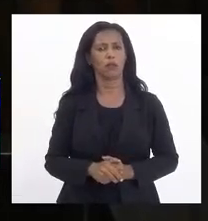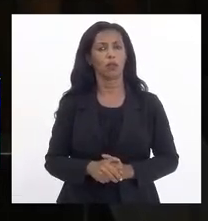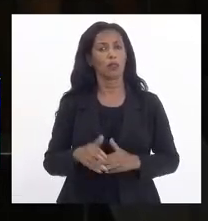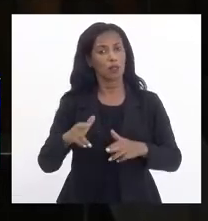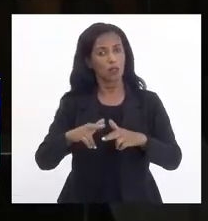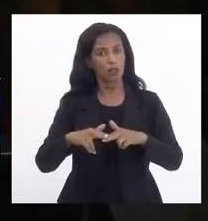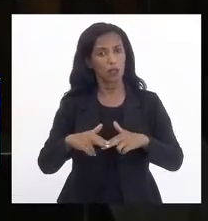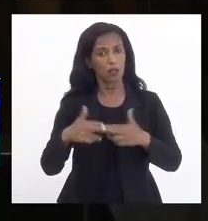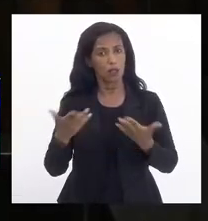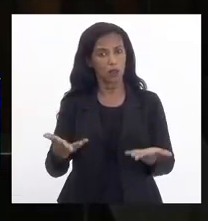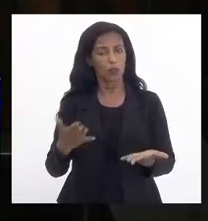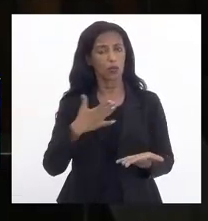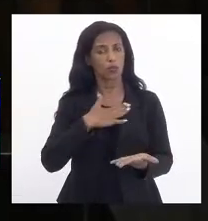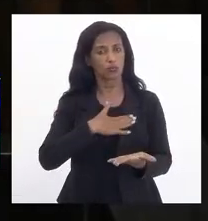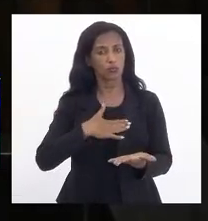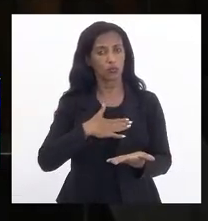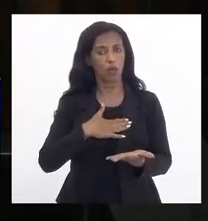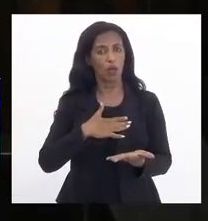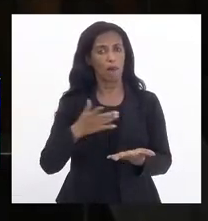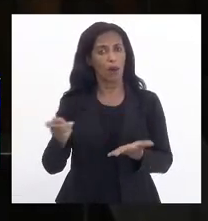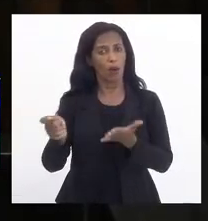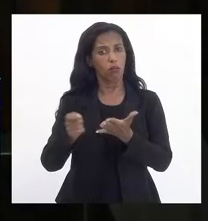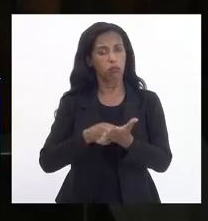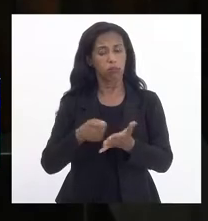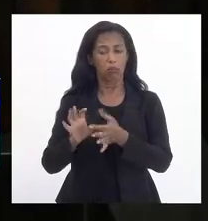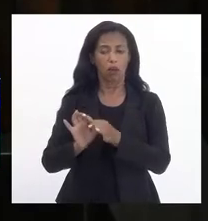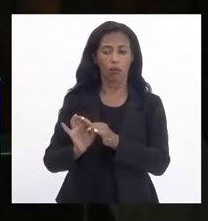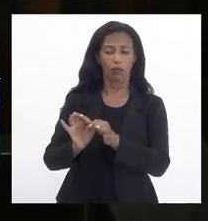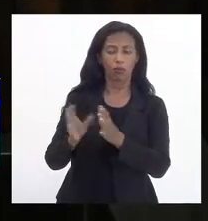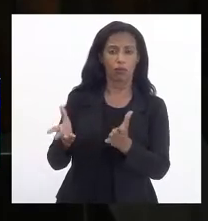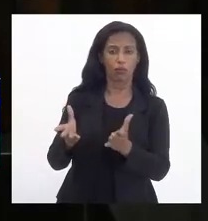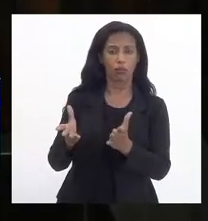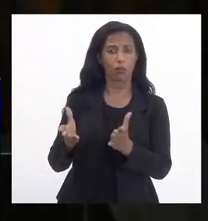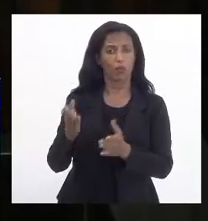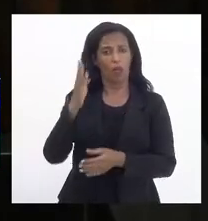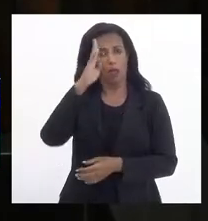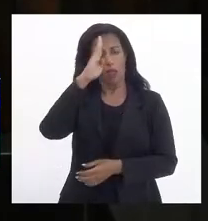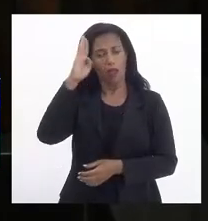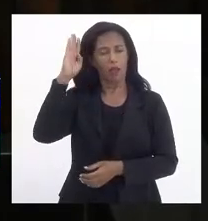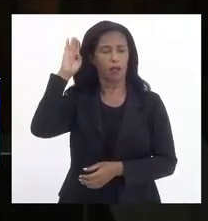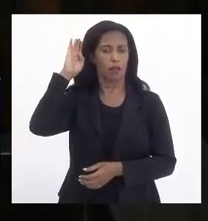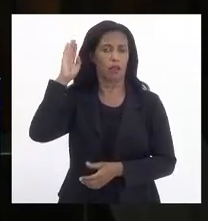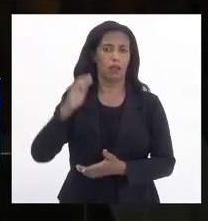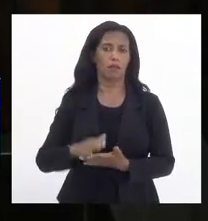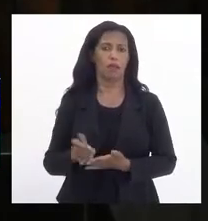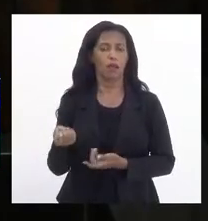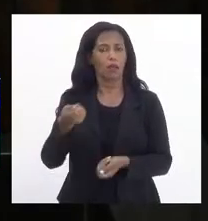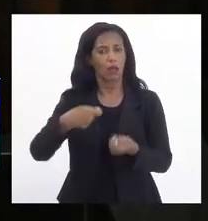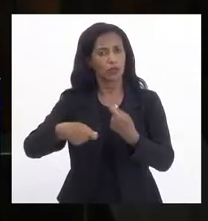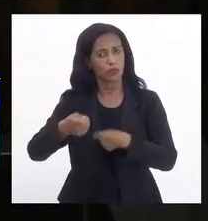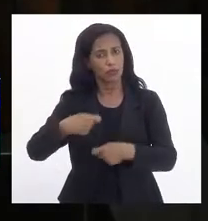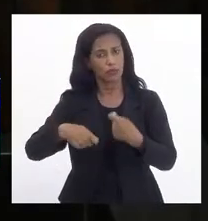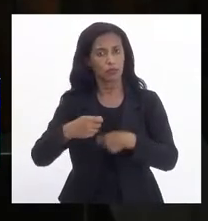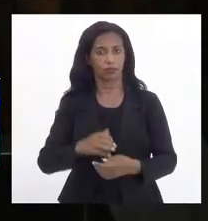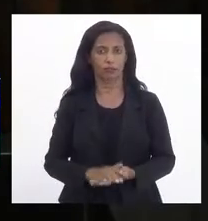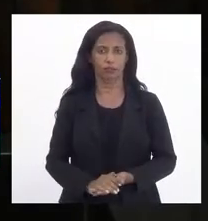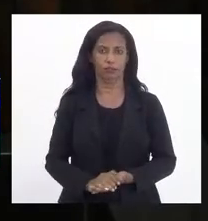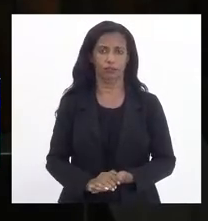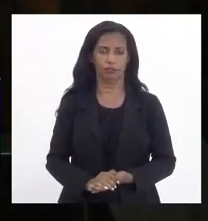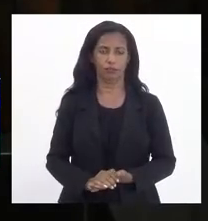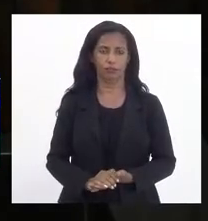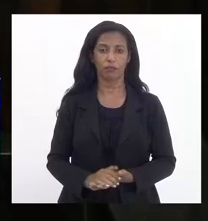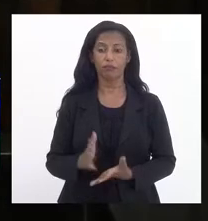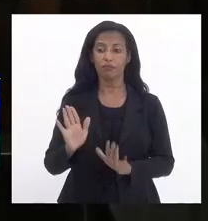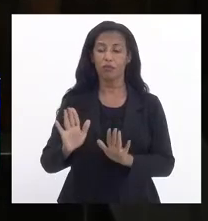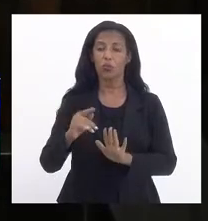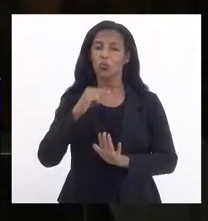isso, gozam de maior autonomia acadêmica e de autonomia administrativa. A verdade é que a gente não conseguiu